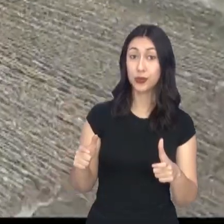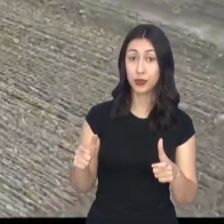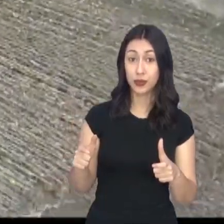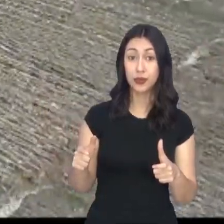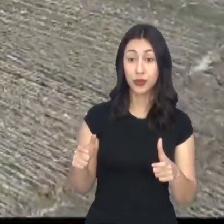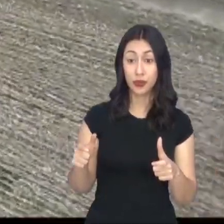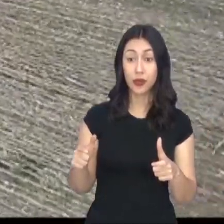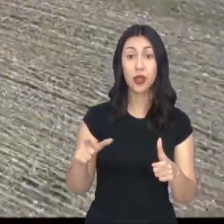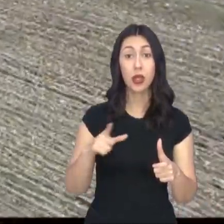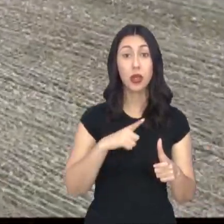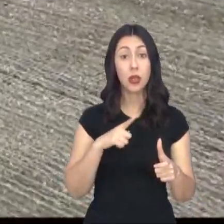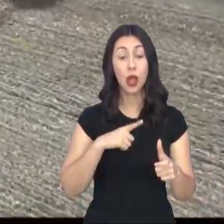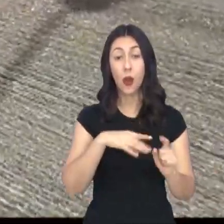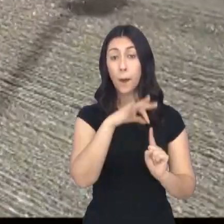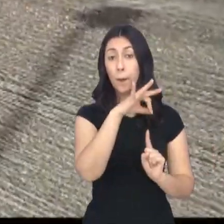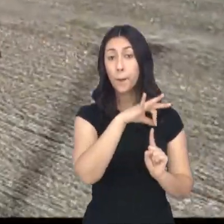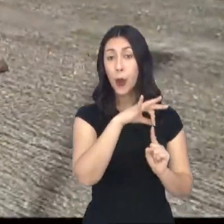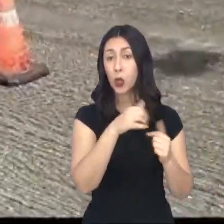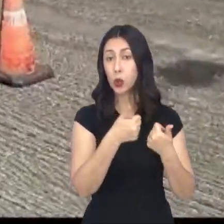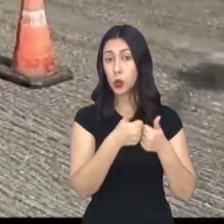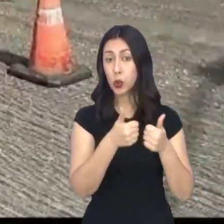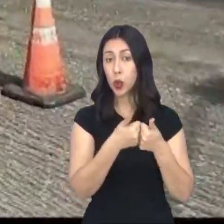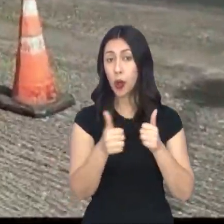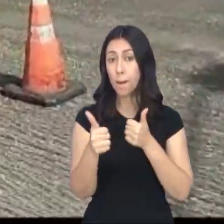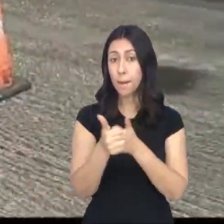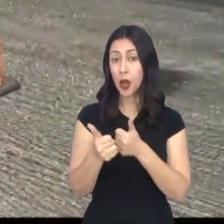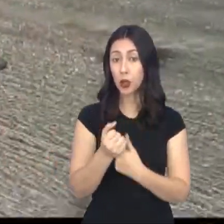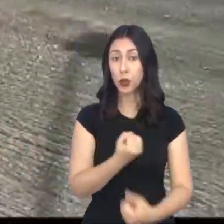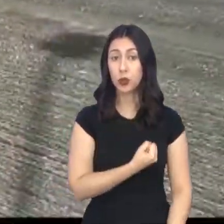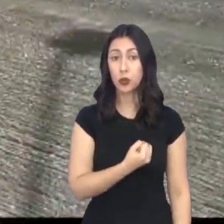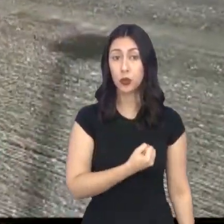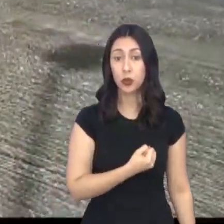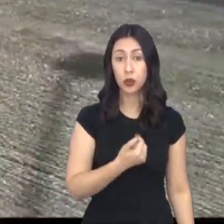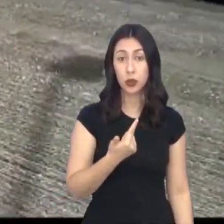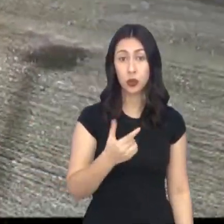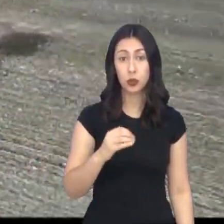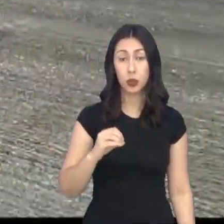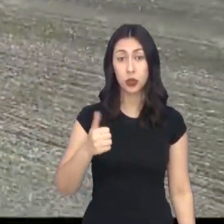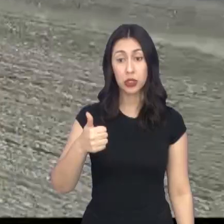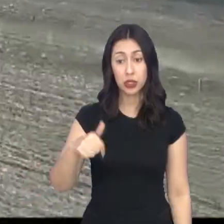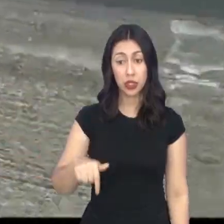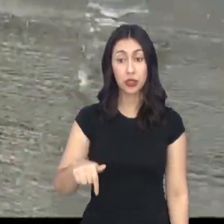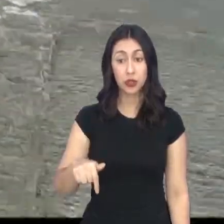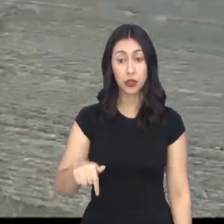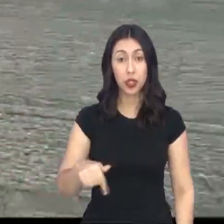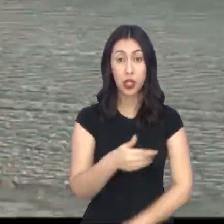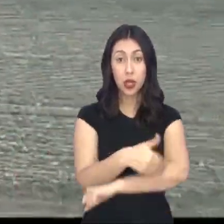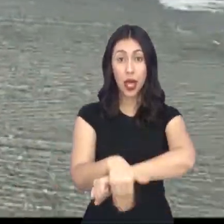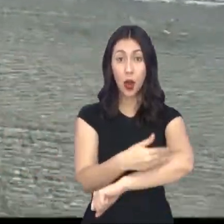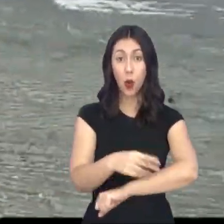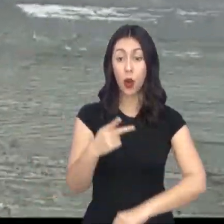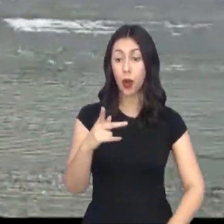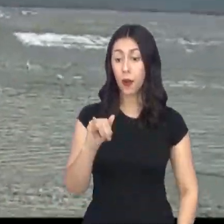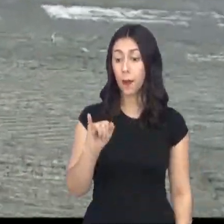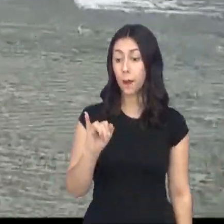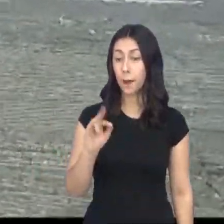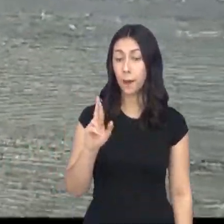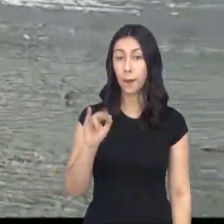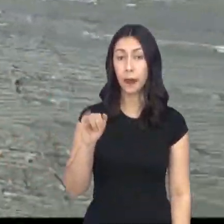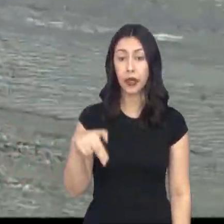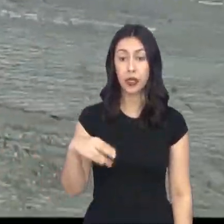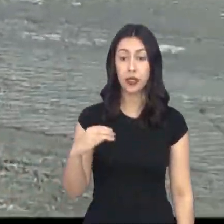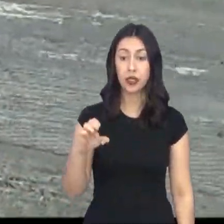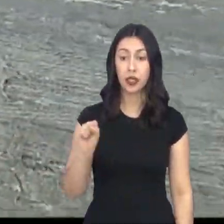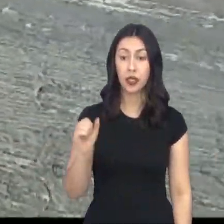onde temos um ponto de ônibus, aqui próximo ao número 2017, Avenida Princesa Isabel. Por que eu estou falando desse